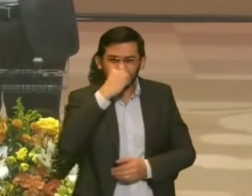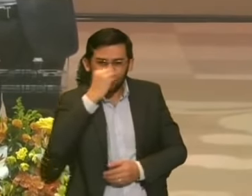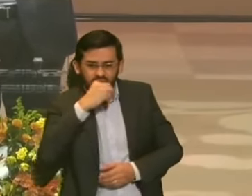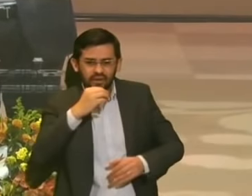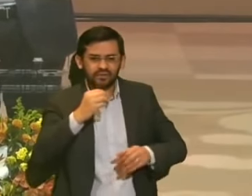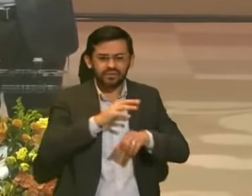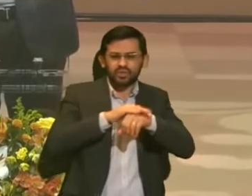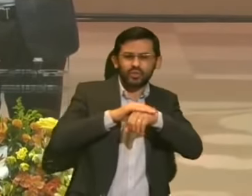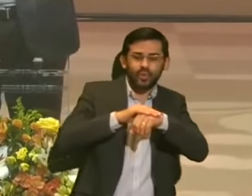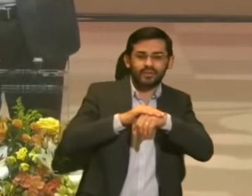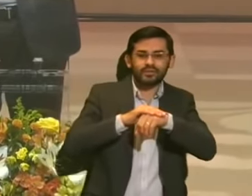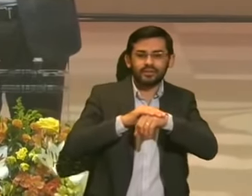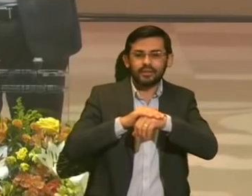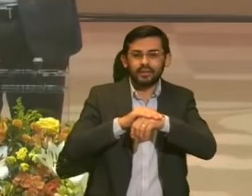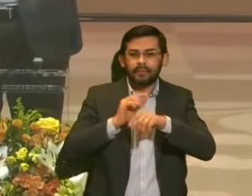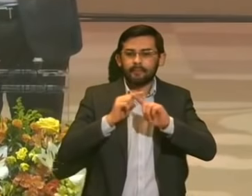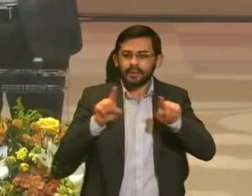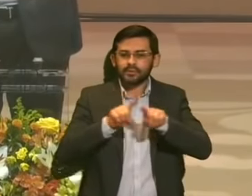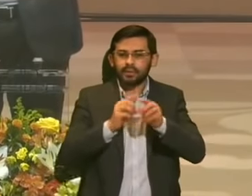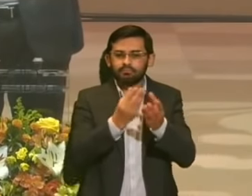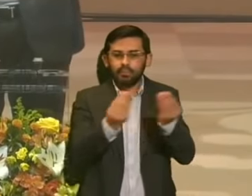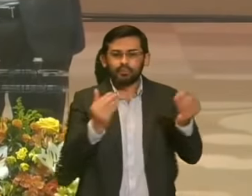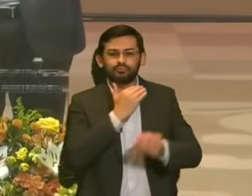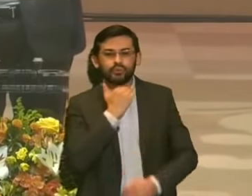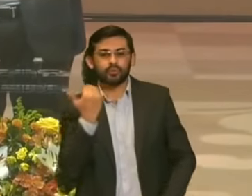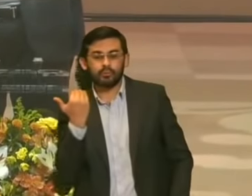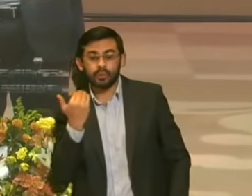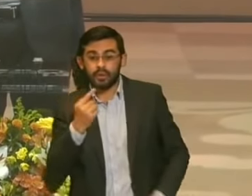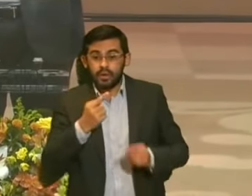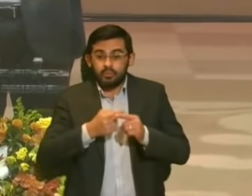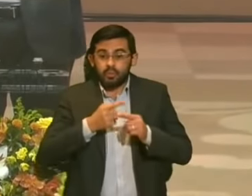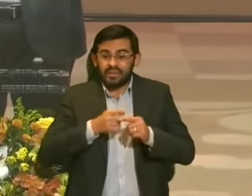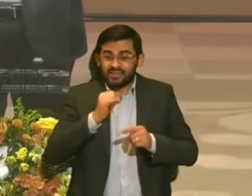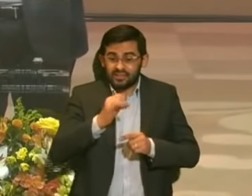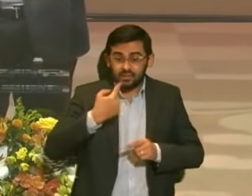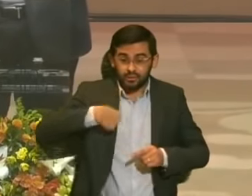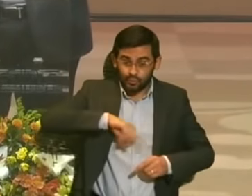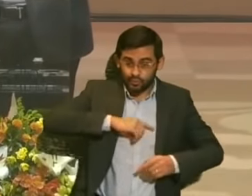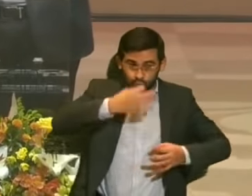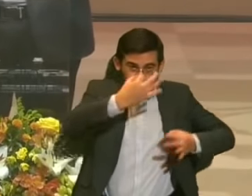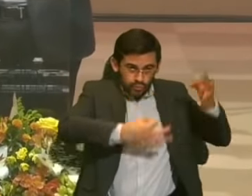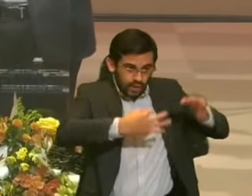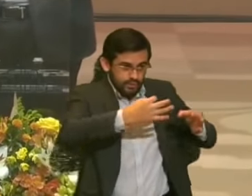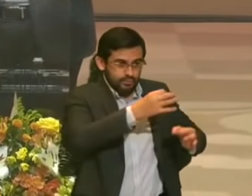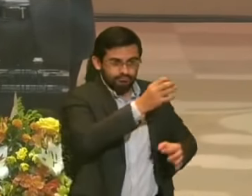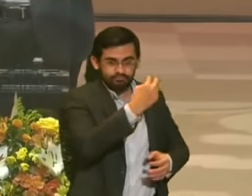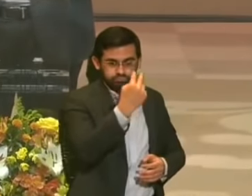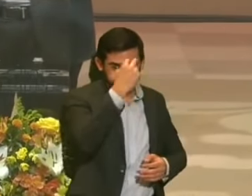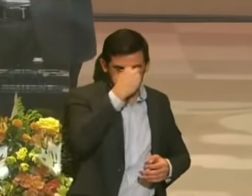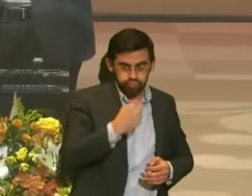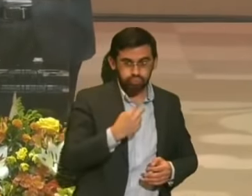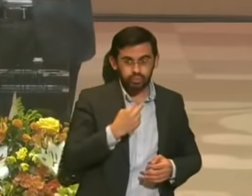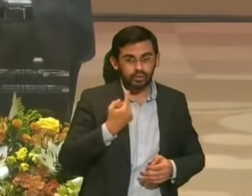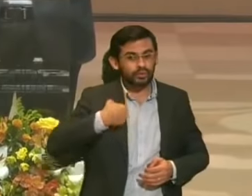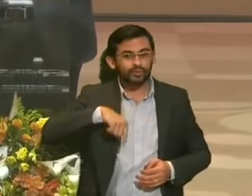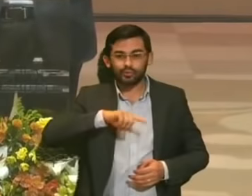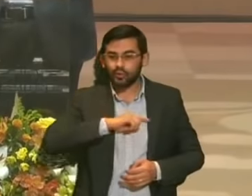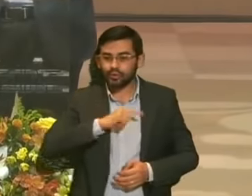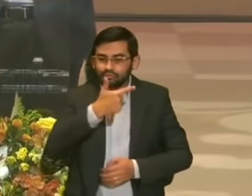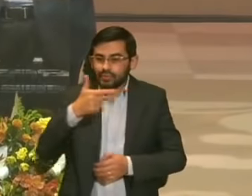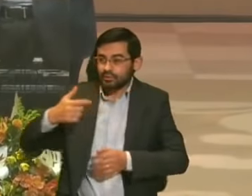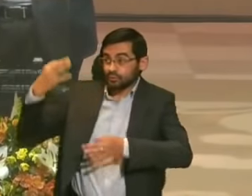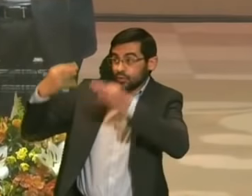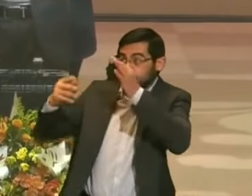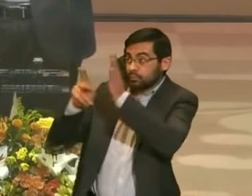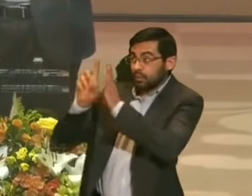doentes, e não poucos que dormem. Porque se nos julgássemos a nós mesmos, não seríamos